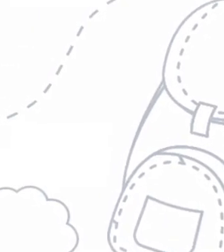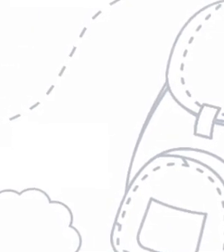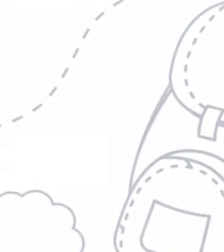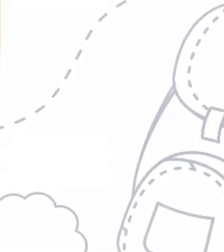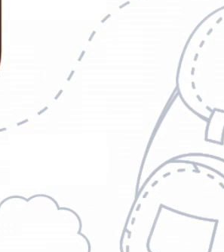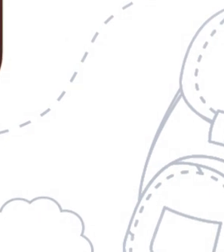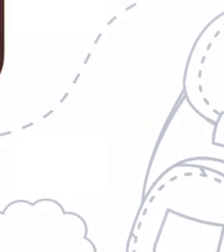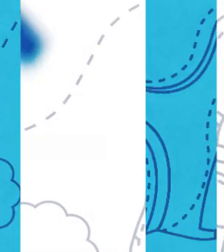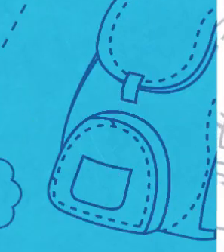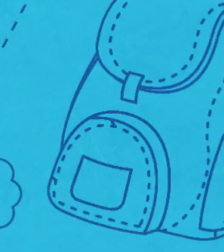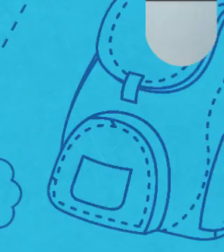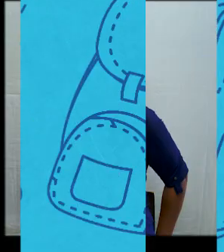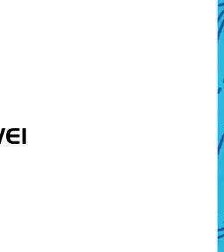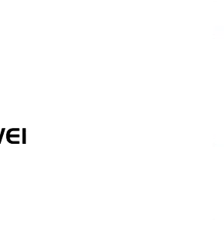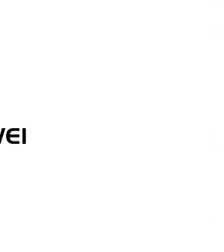Tchau!